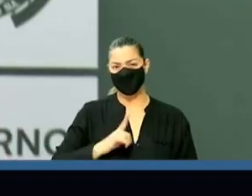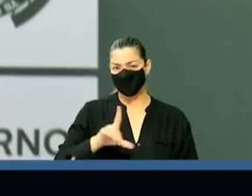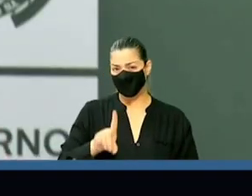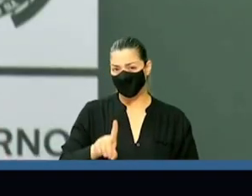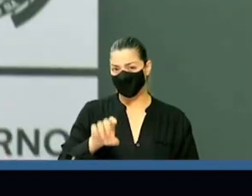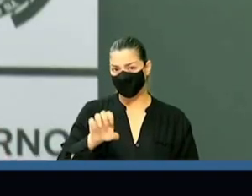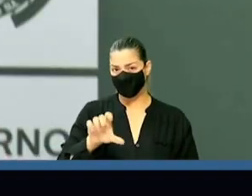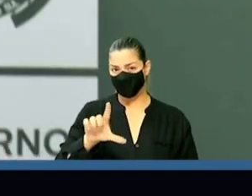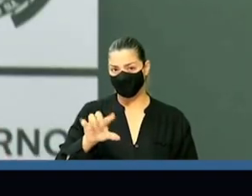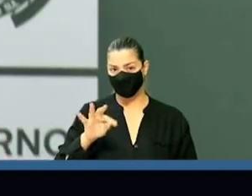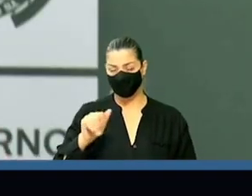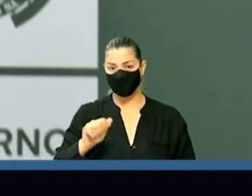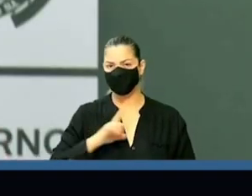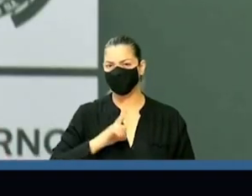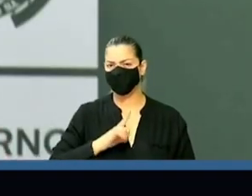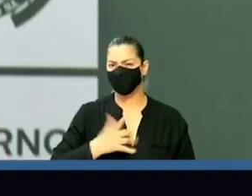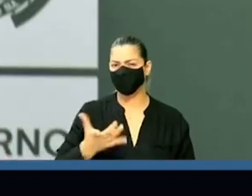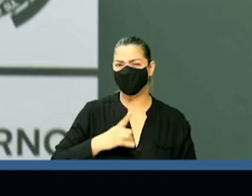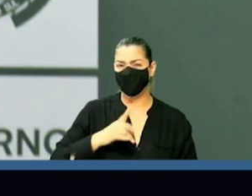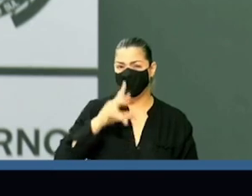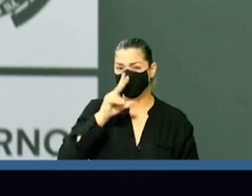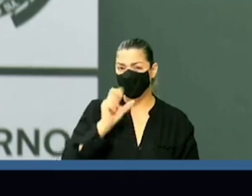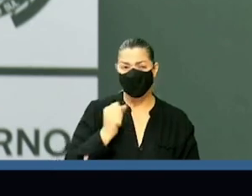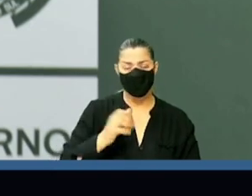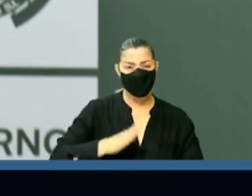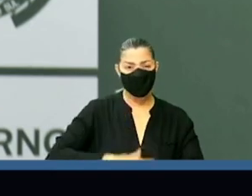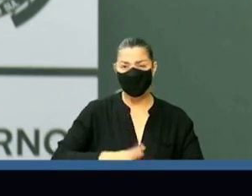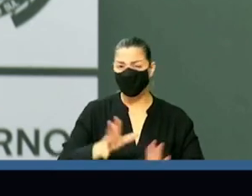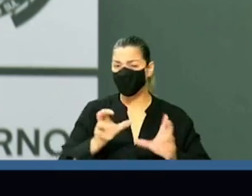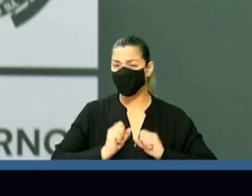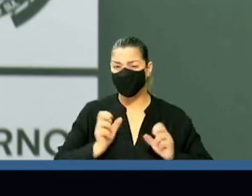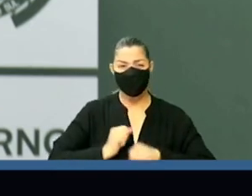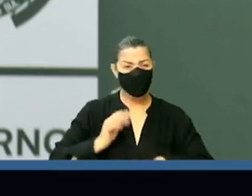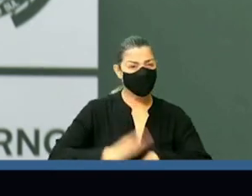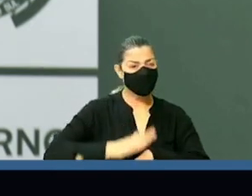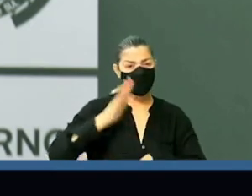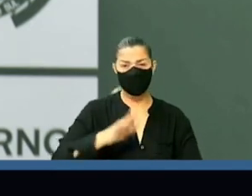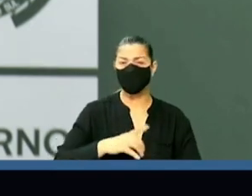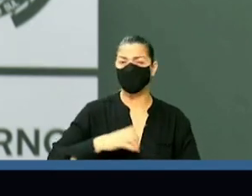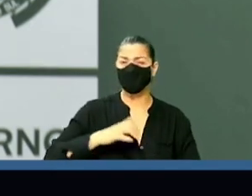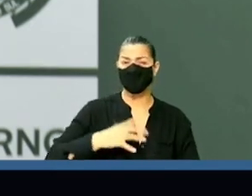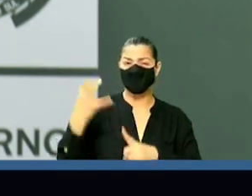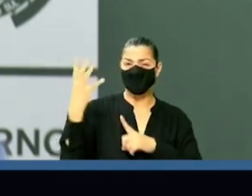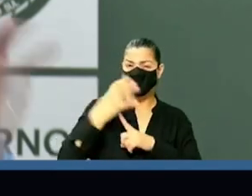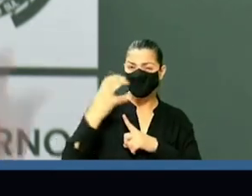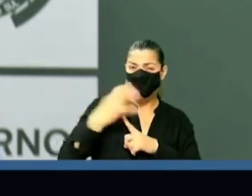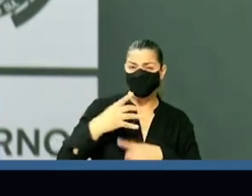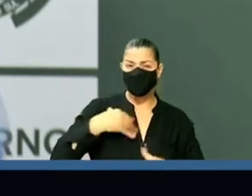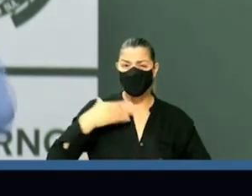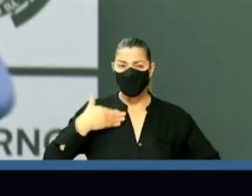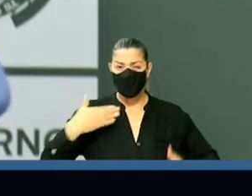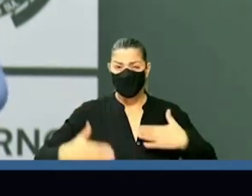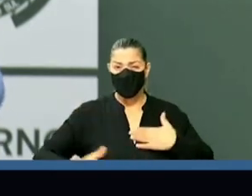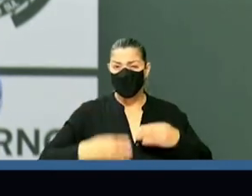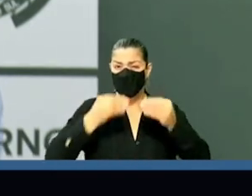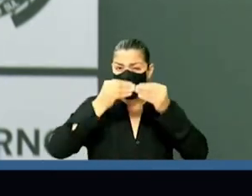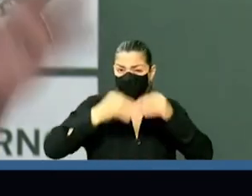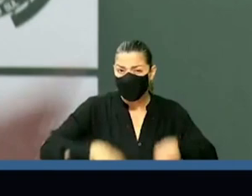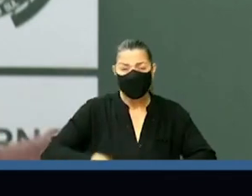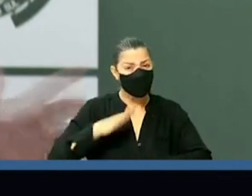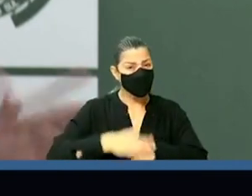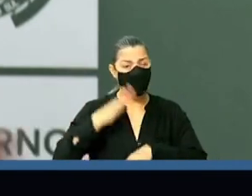mais transmissível muito mais contagiosa e muito mais agressiva do que todas as outras